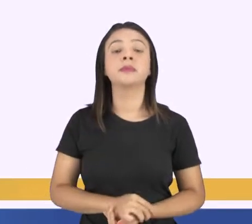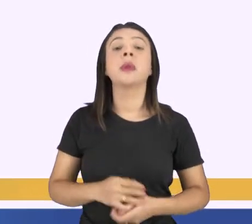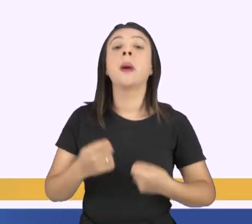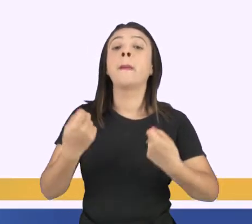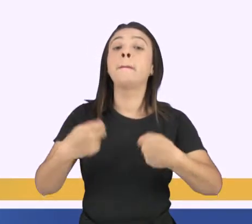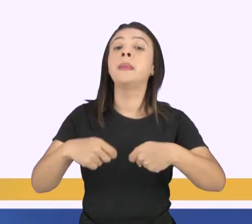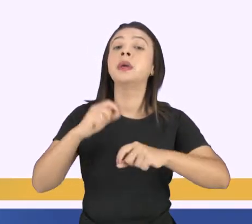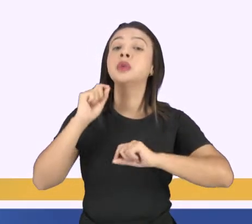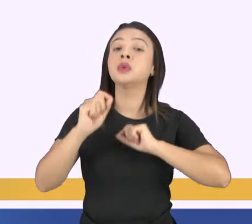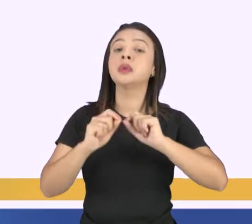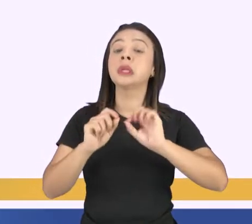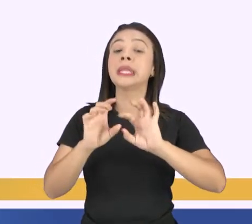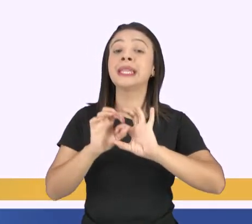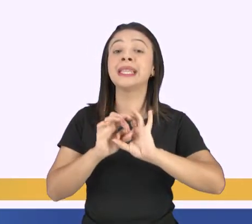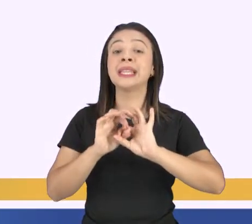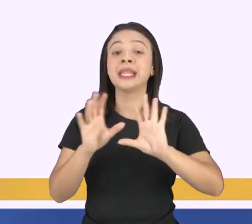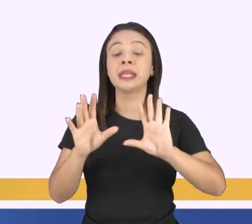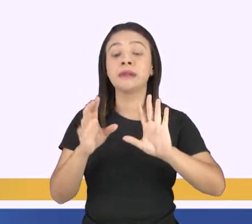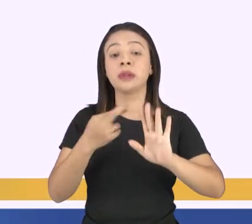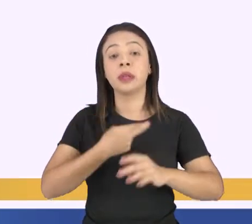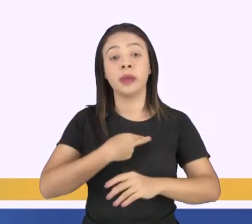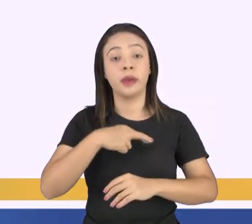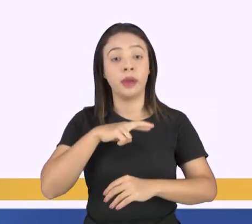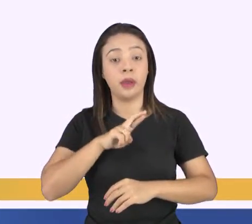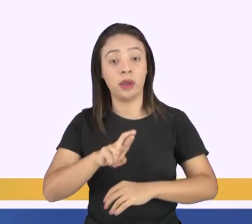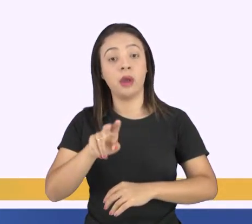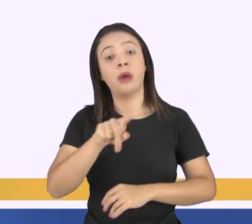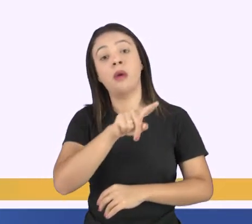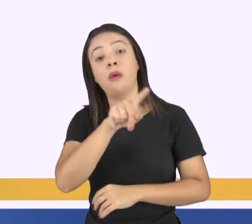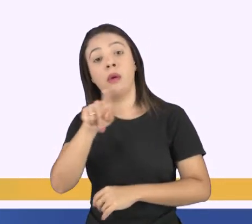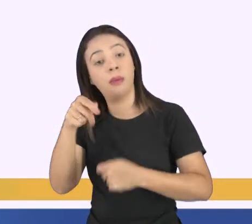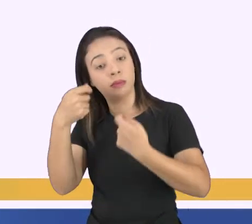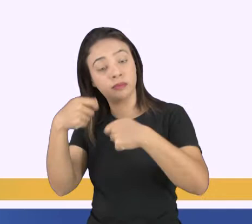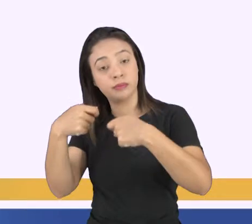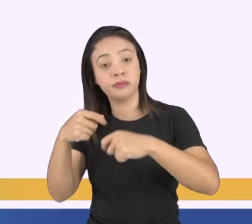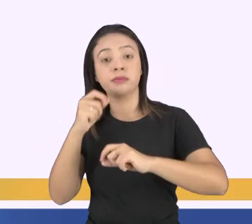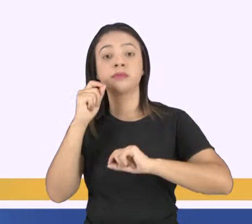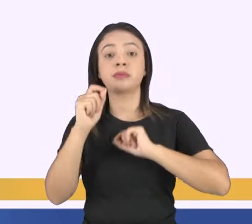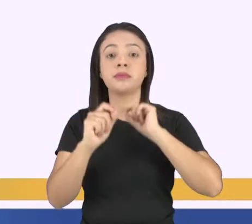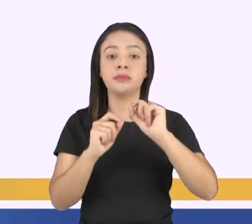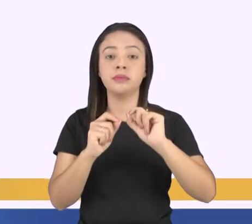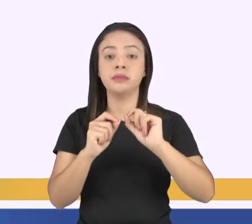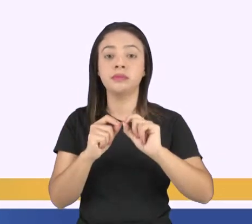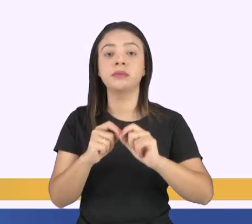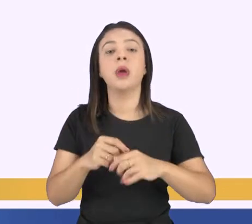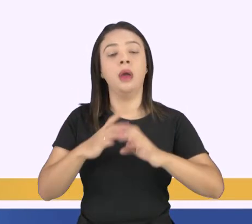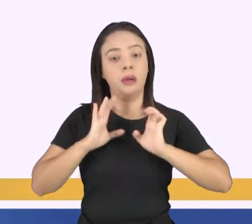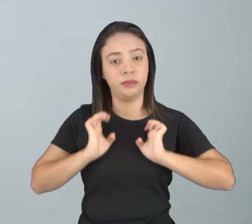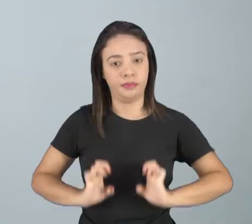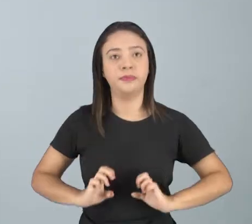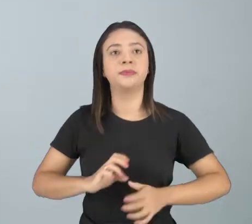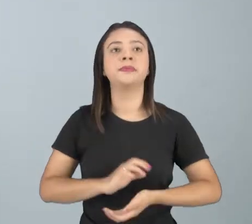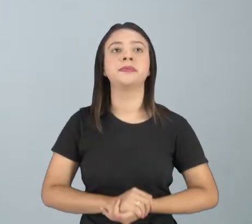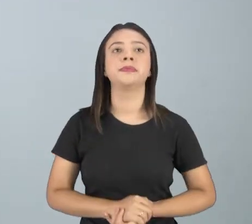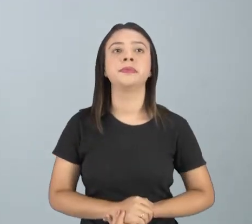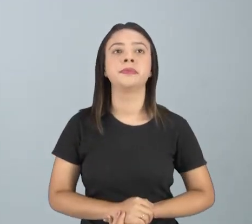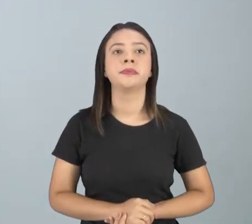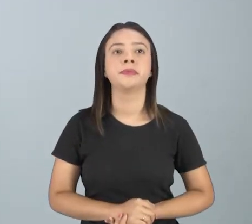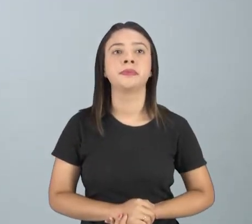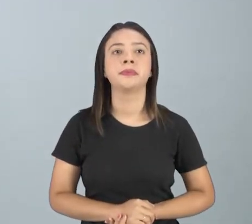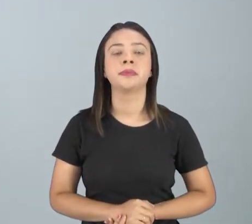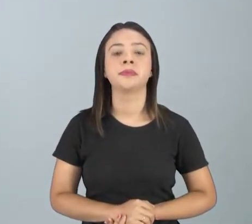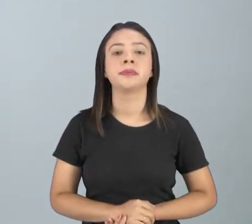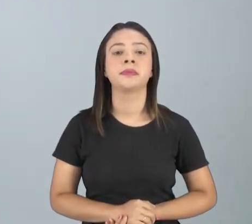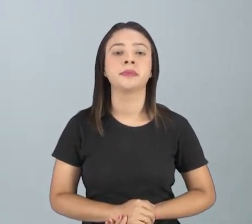escolha, né, independente da religião que você está se identificando, ela precisa ser praticada, tá bom? Vamos